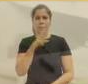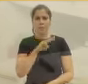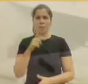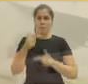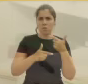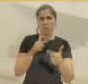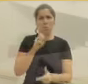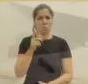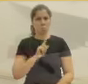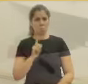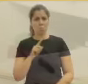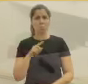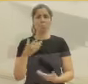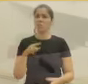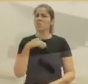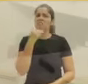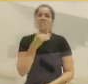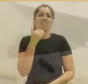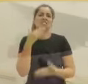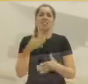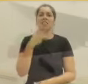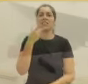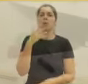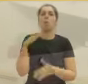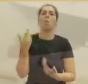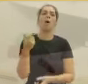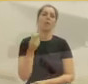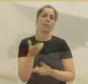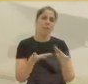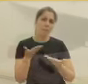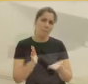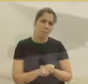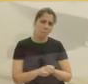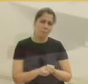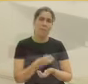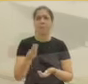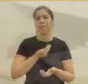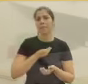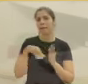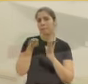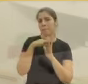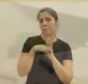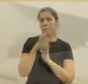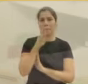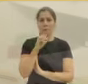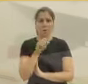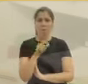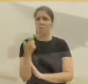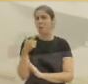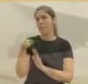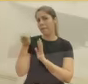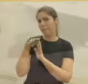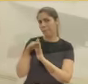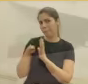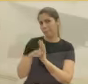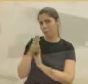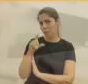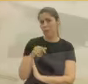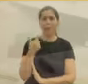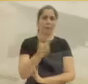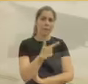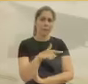Não adianta a gente chegar e dizer assim, qual é o tratamento? Me dá uma receita de bolo. Não tem receita de bolo. Não tem. Cada um vai